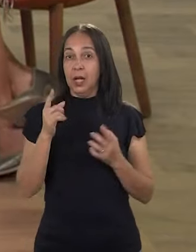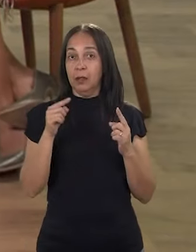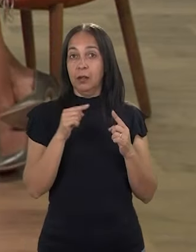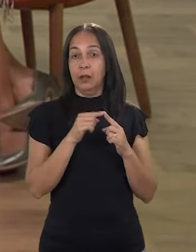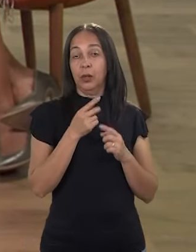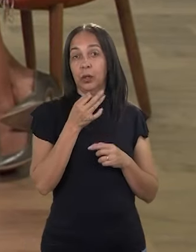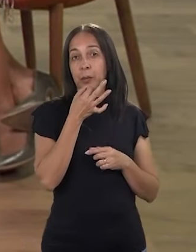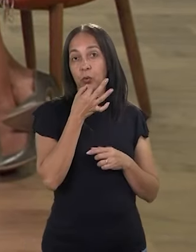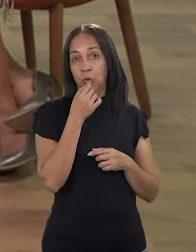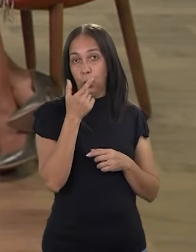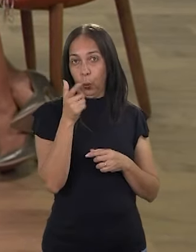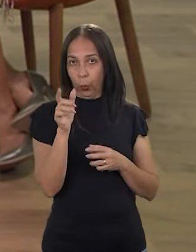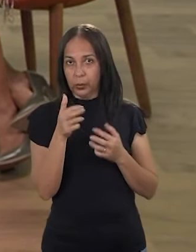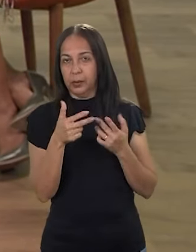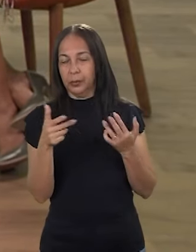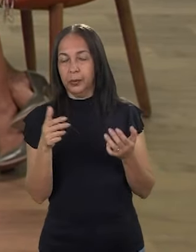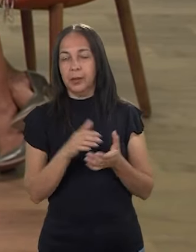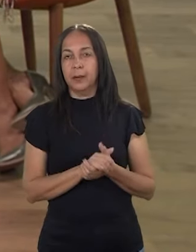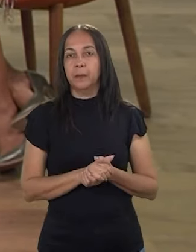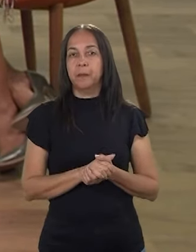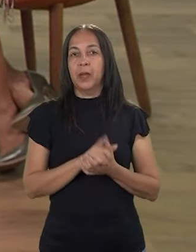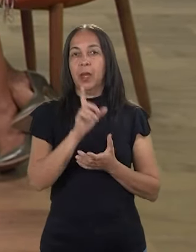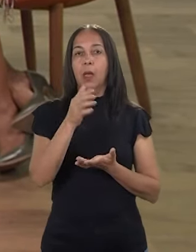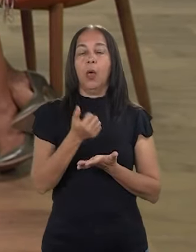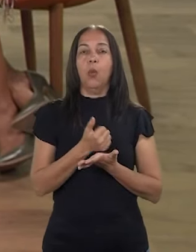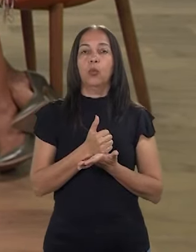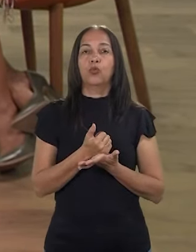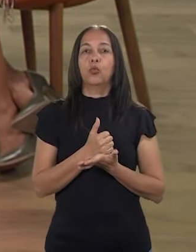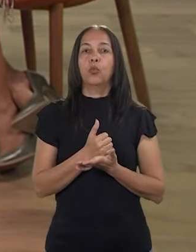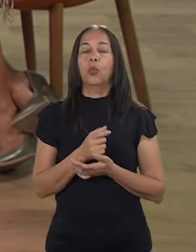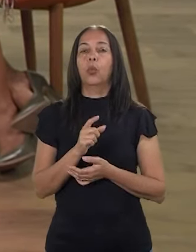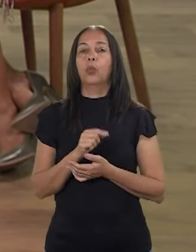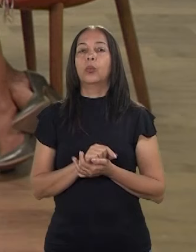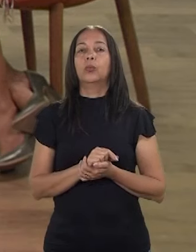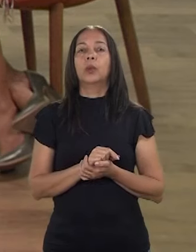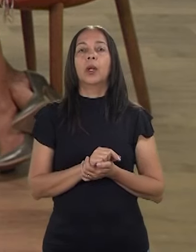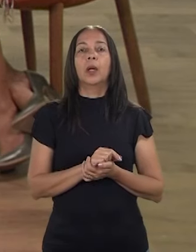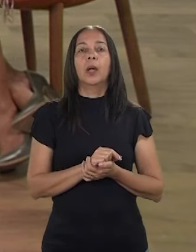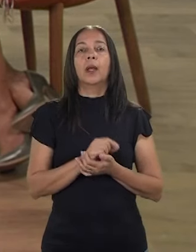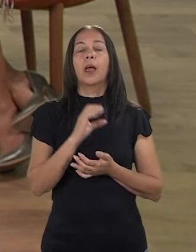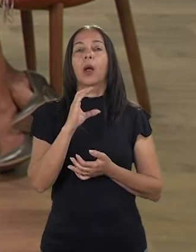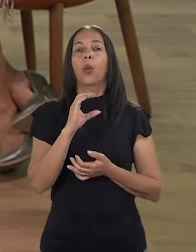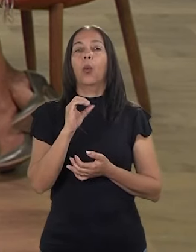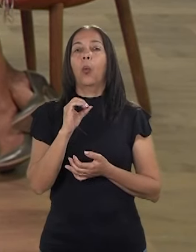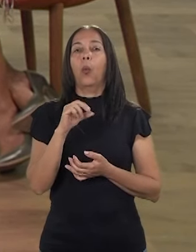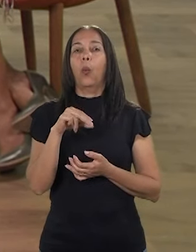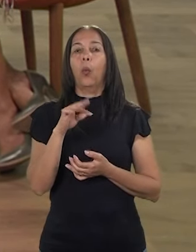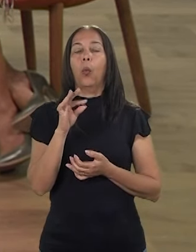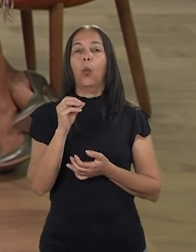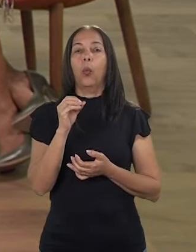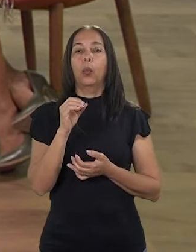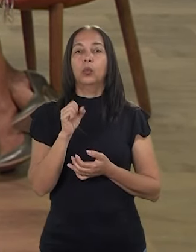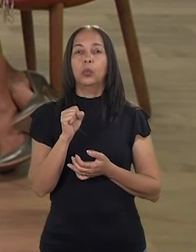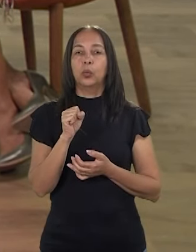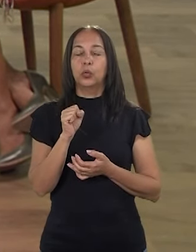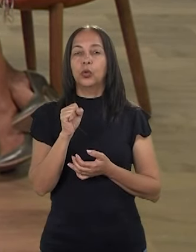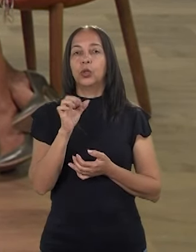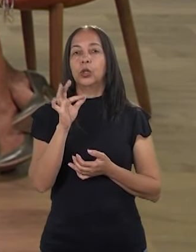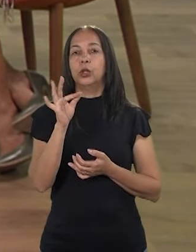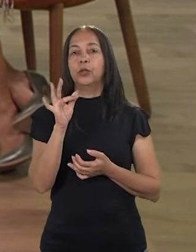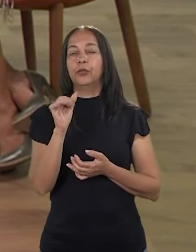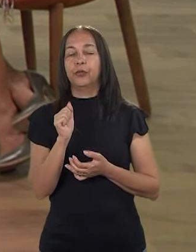aí nesse sentido eu vou vou eu ia sugerir uma outra coisa também que é o jogo é o game contos de fá o